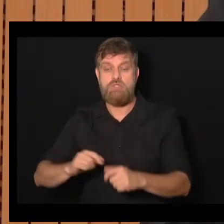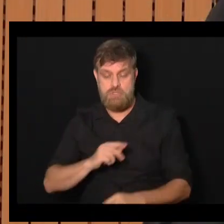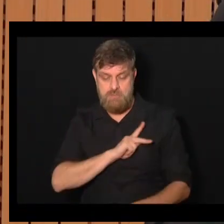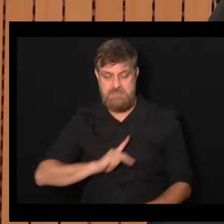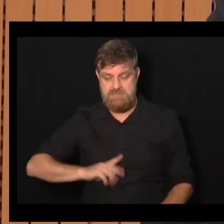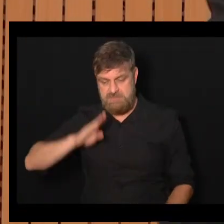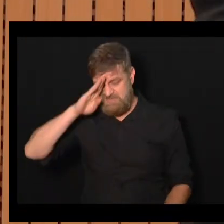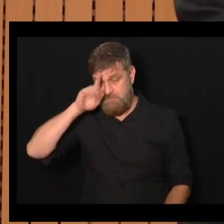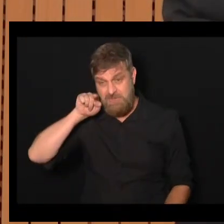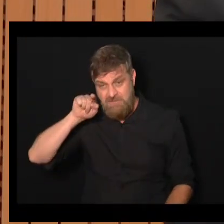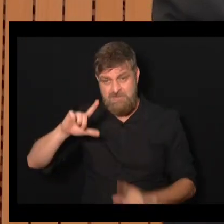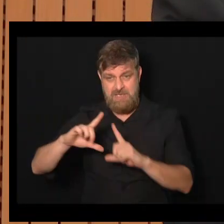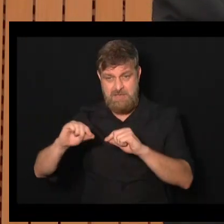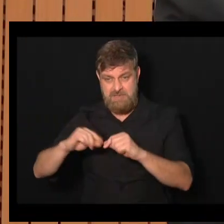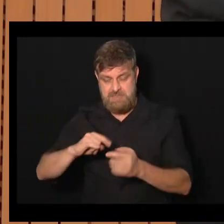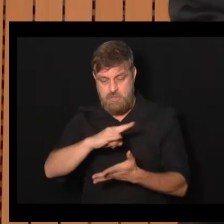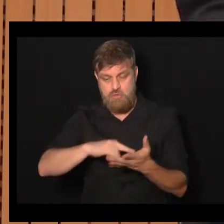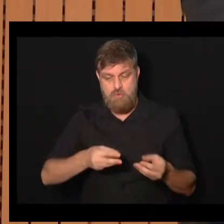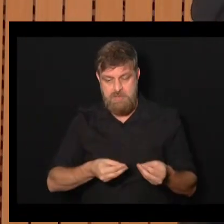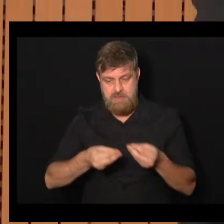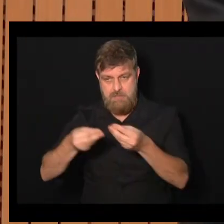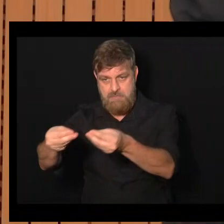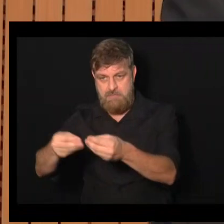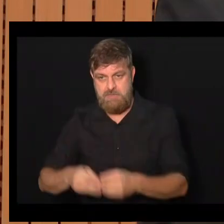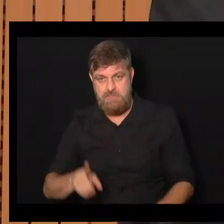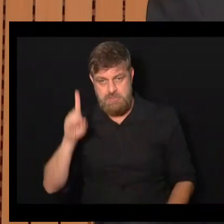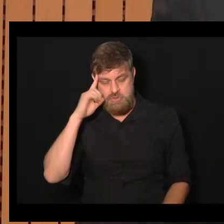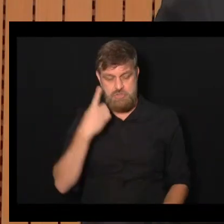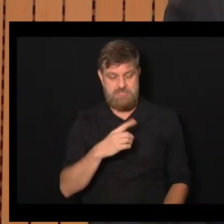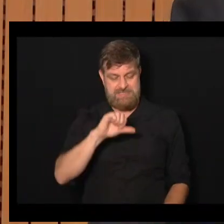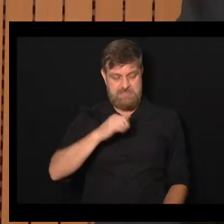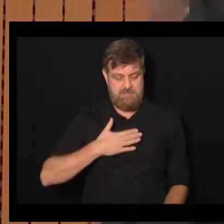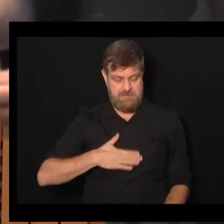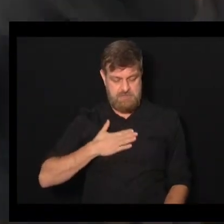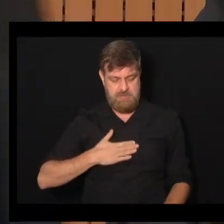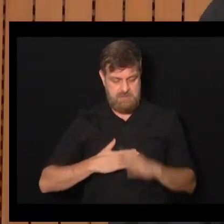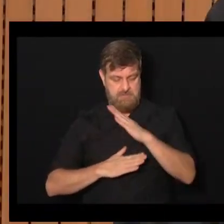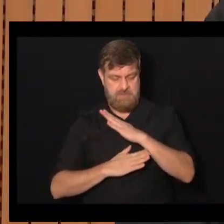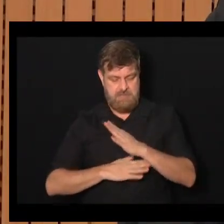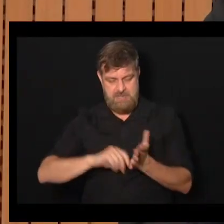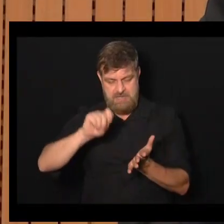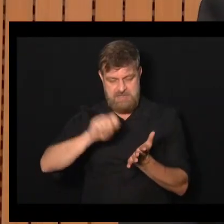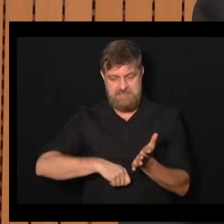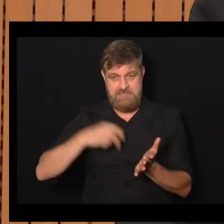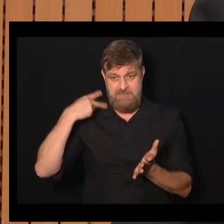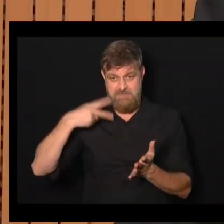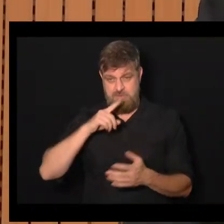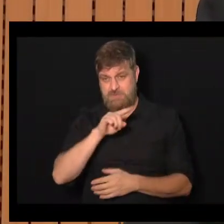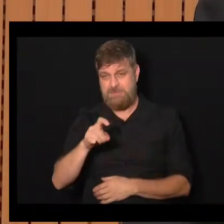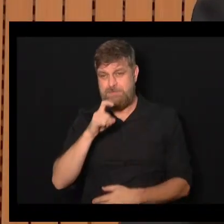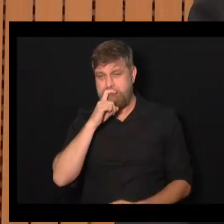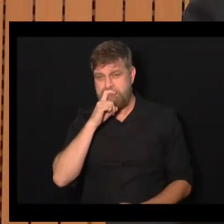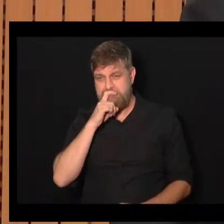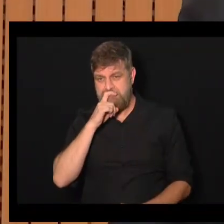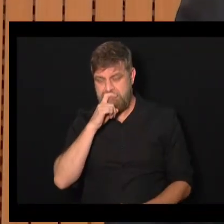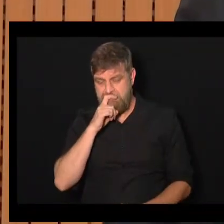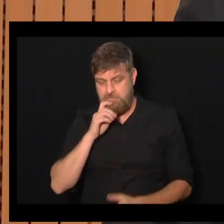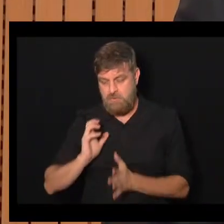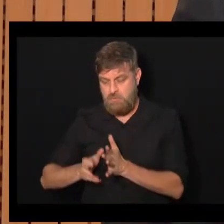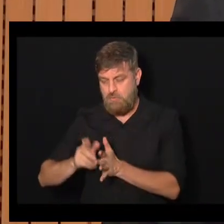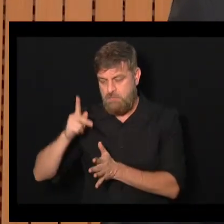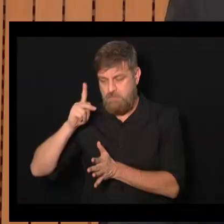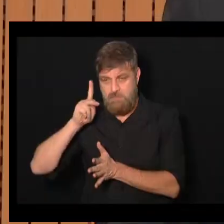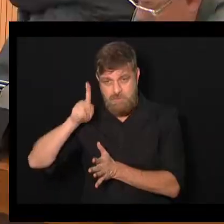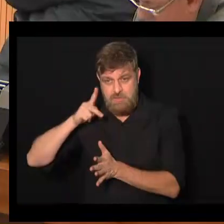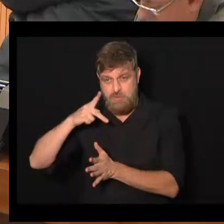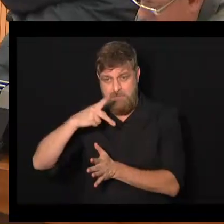7150-900, Brasília, Distrito Federal, Sala de Reuniões, 19 de agosto de 2019, assina vereador Zé Carlos, vereador do PSB. Muito